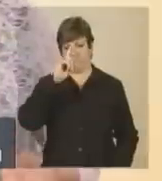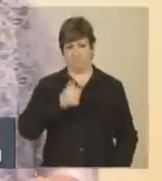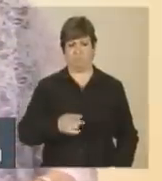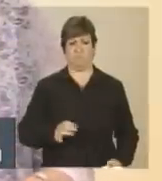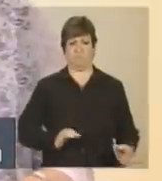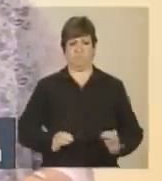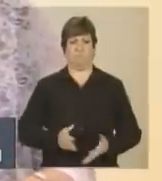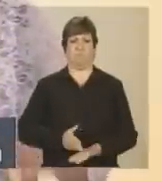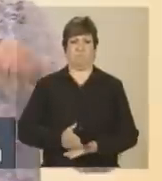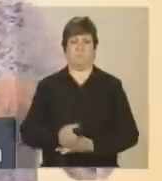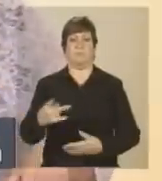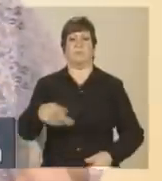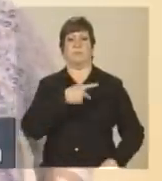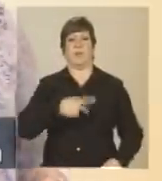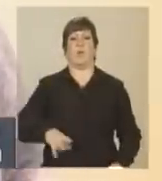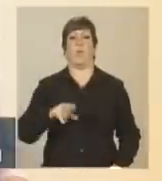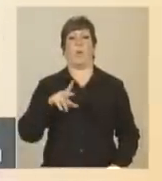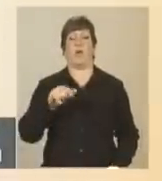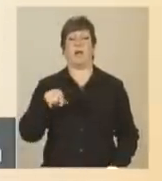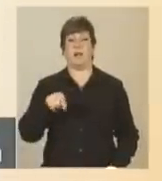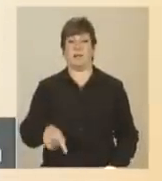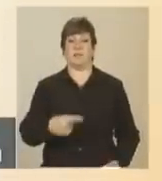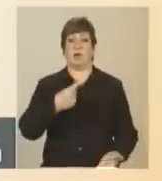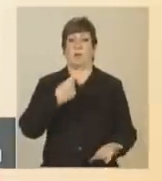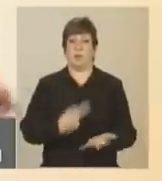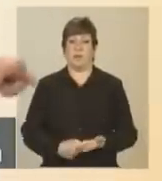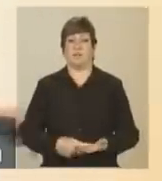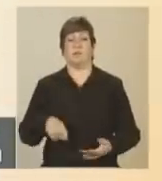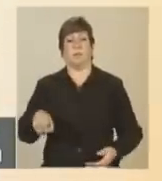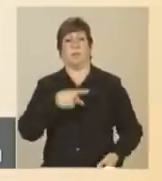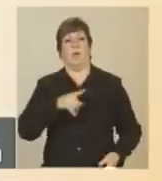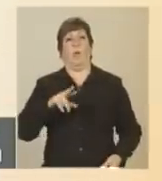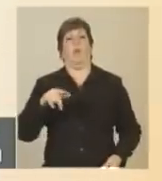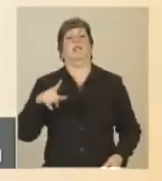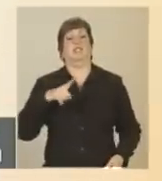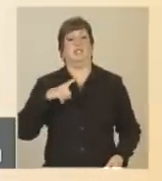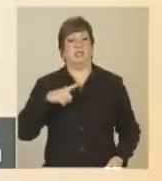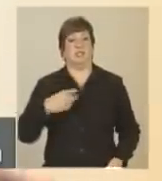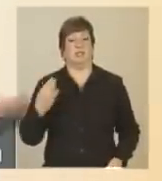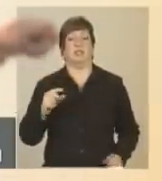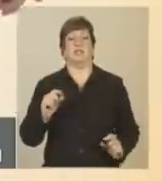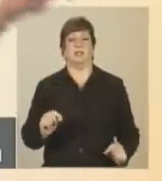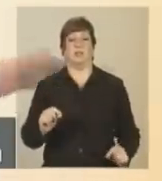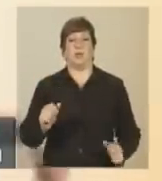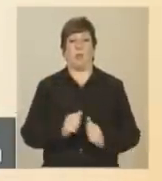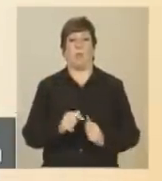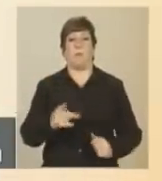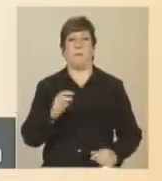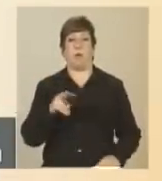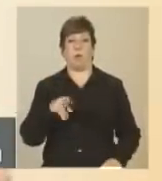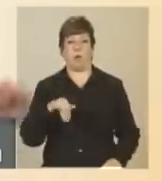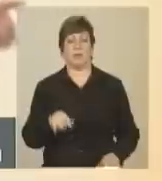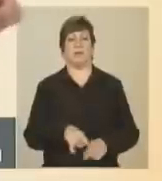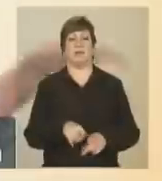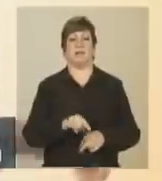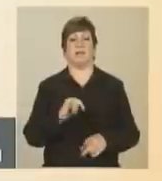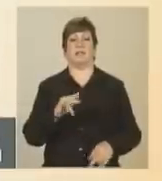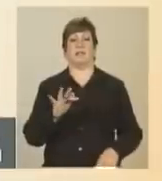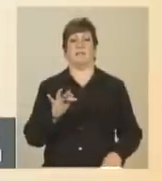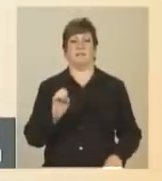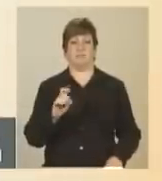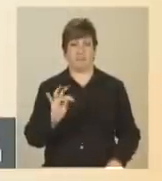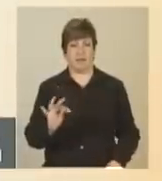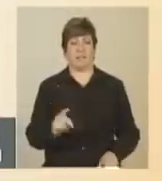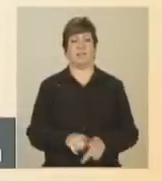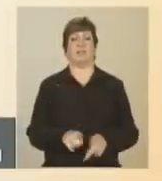nesse sentido, nesse compromisso que ele tinha com a questão do ProUni, do IFET, da